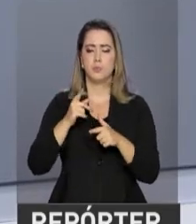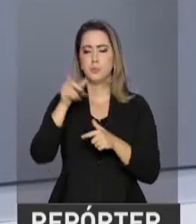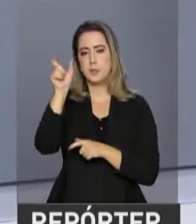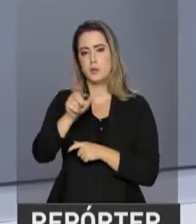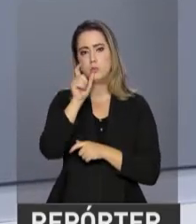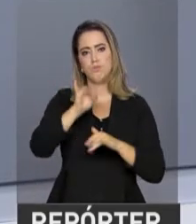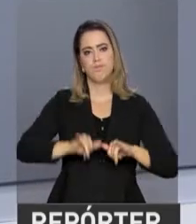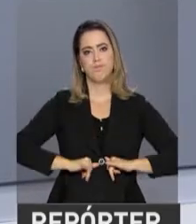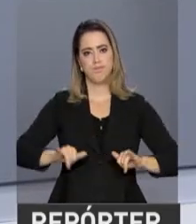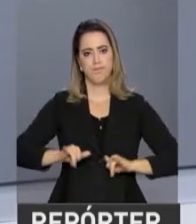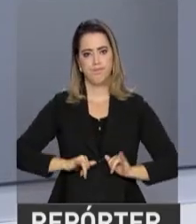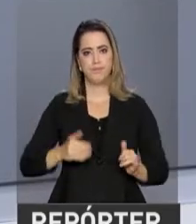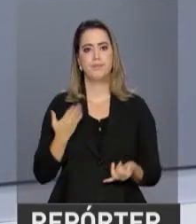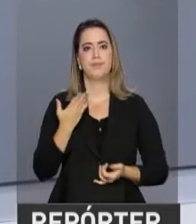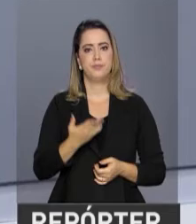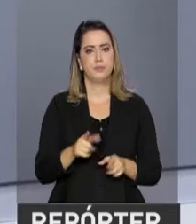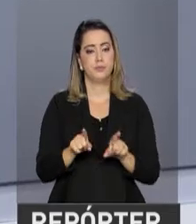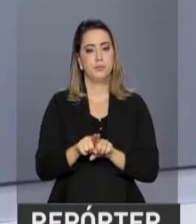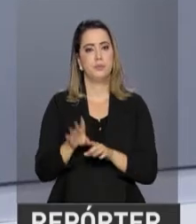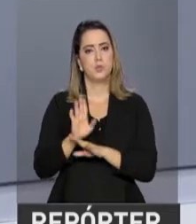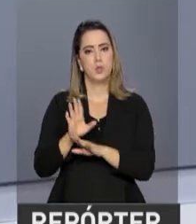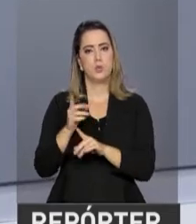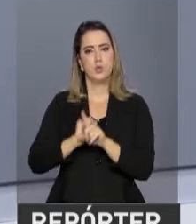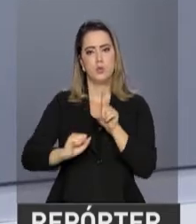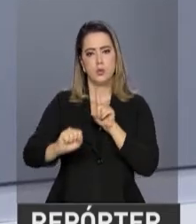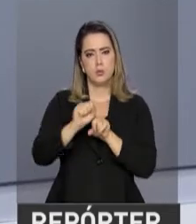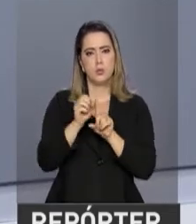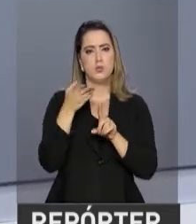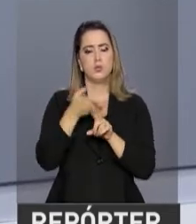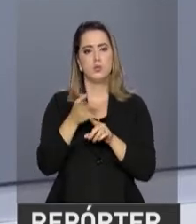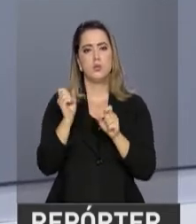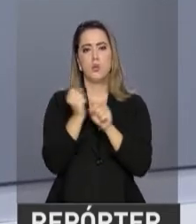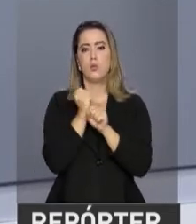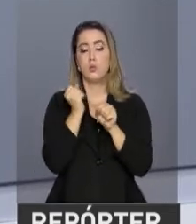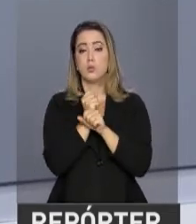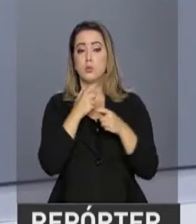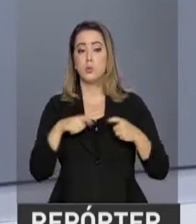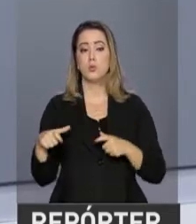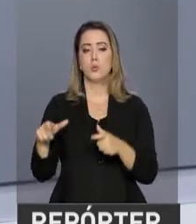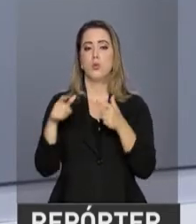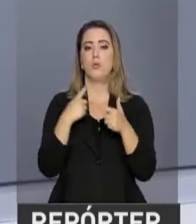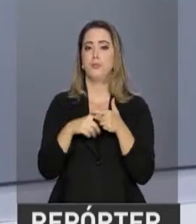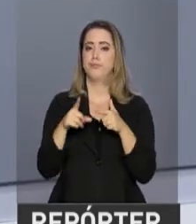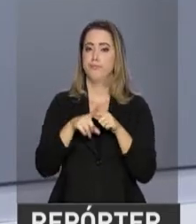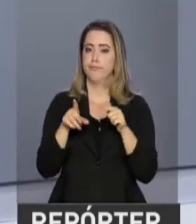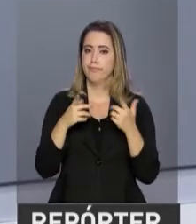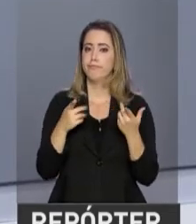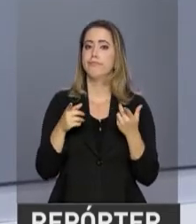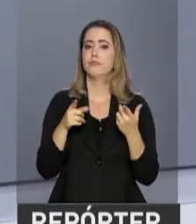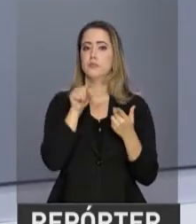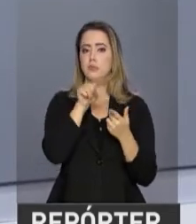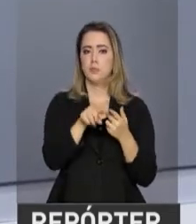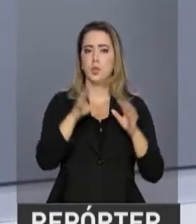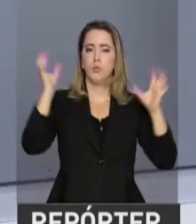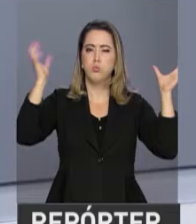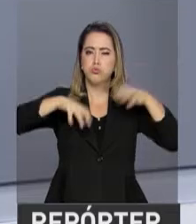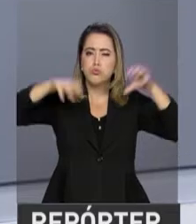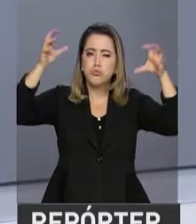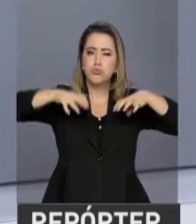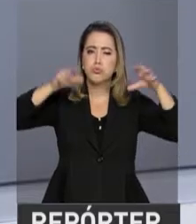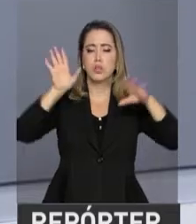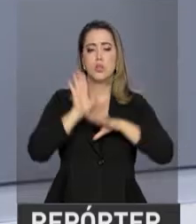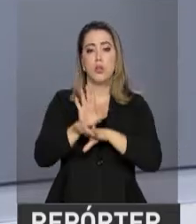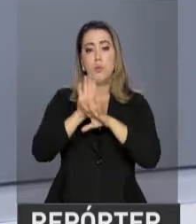desastre a medida vai ampliar as ações de assistência e reconstrução das áreas prejudicadas a região atingida pelos temporais em